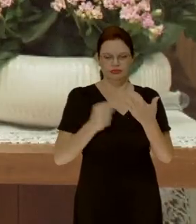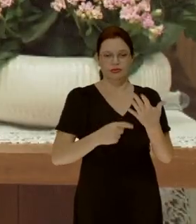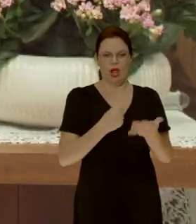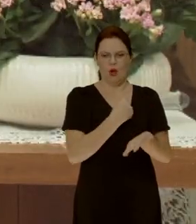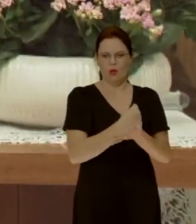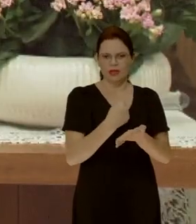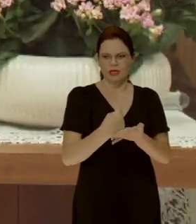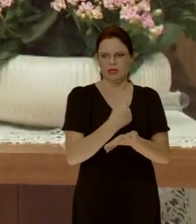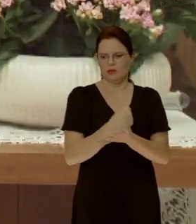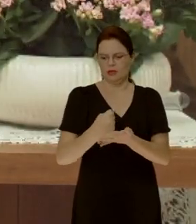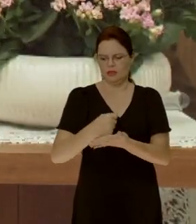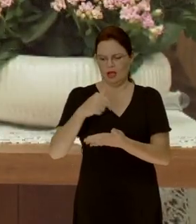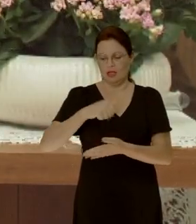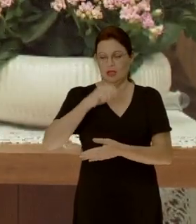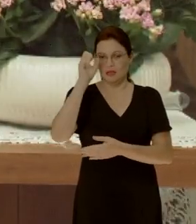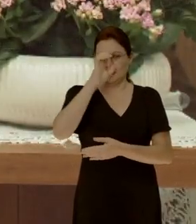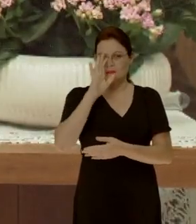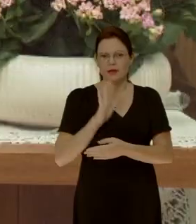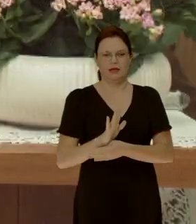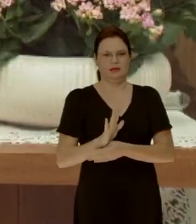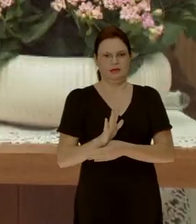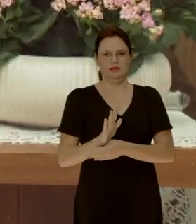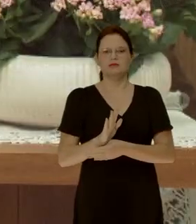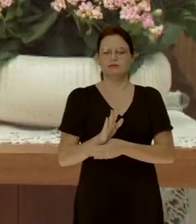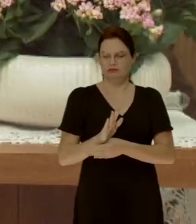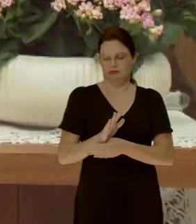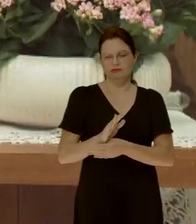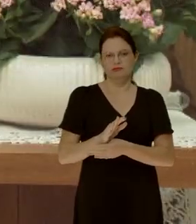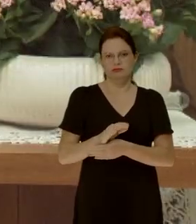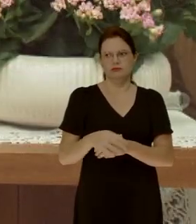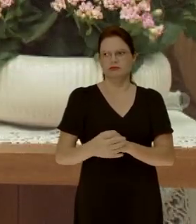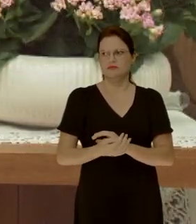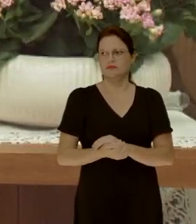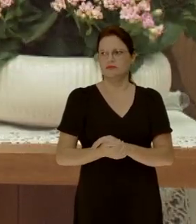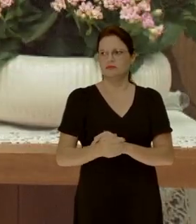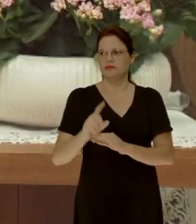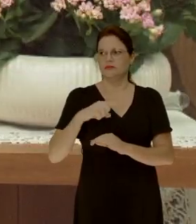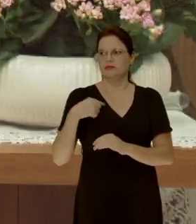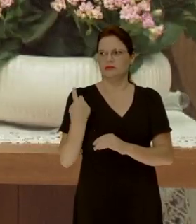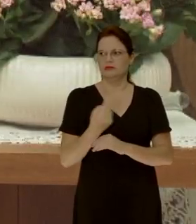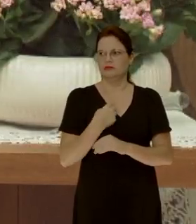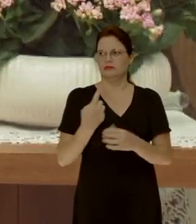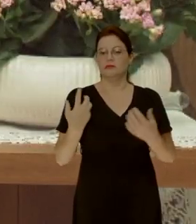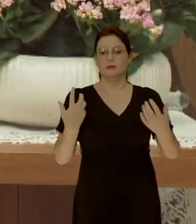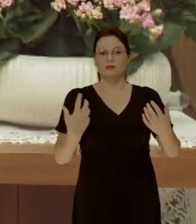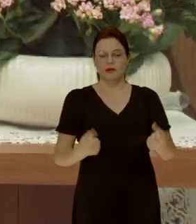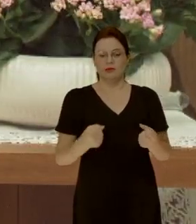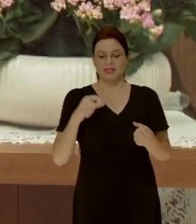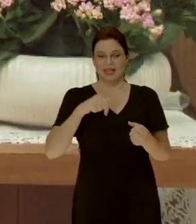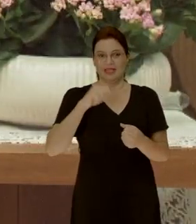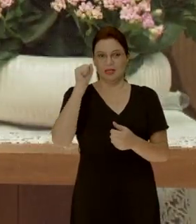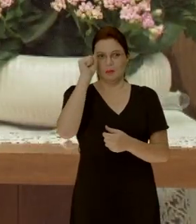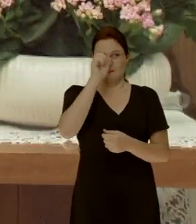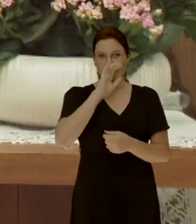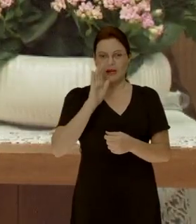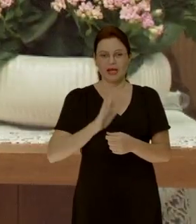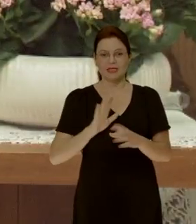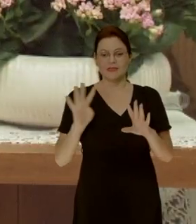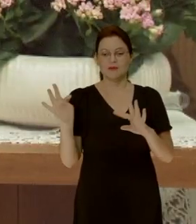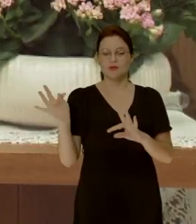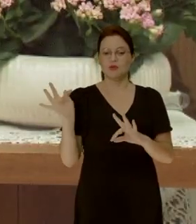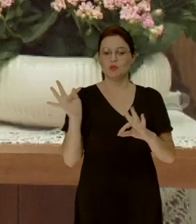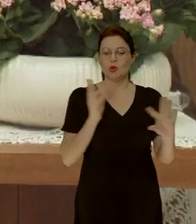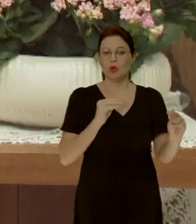no Brasil inteiro. Nós vamos ter, no Brasil, praticamente todo o